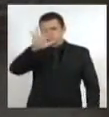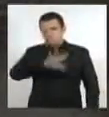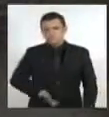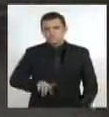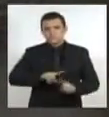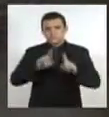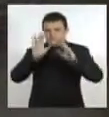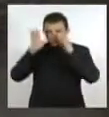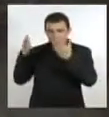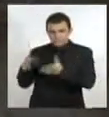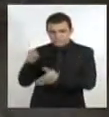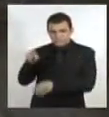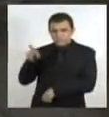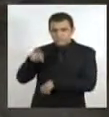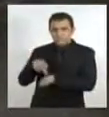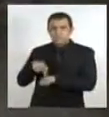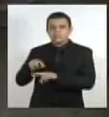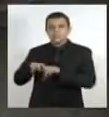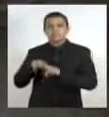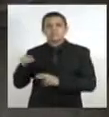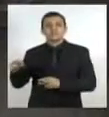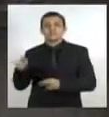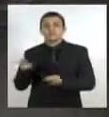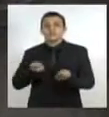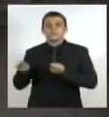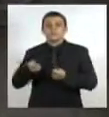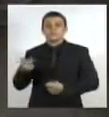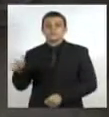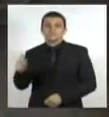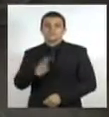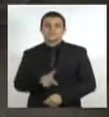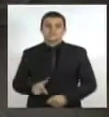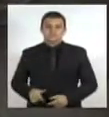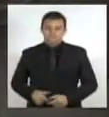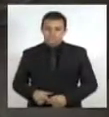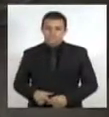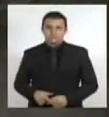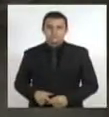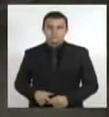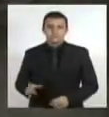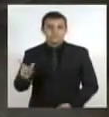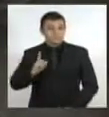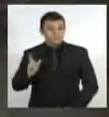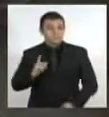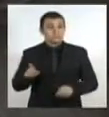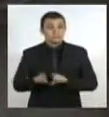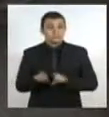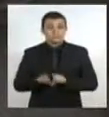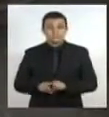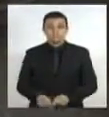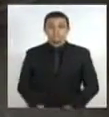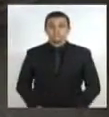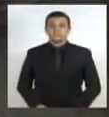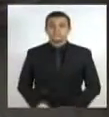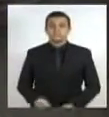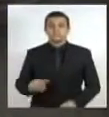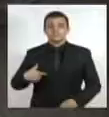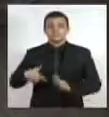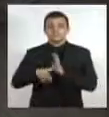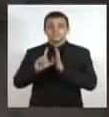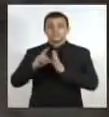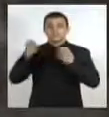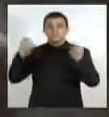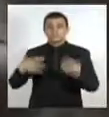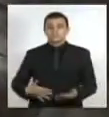de Pedrinhas, era que ele estava completamente sem controle. Muito embora eu tenha dito algumas